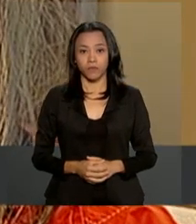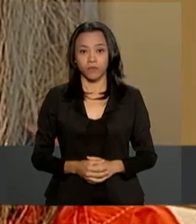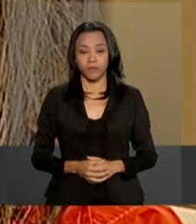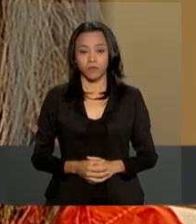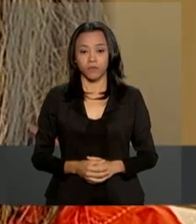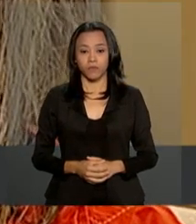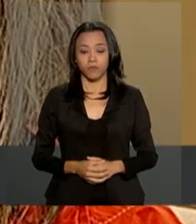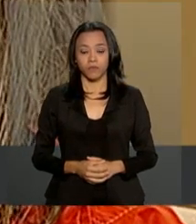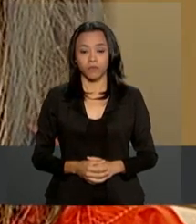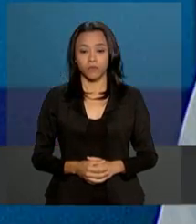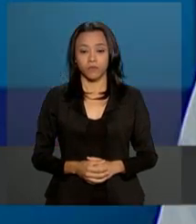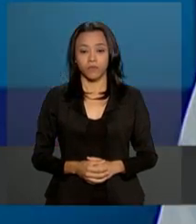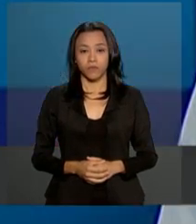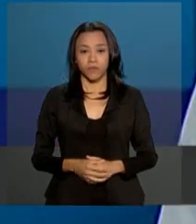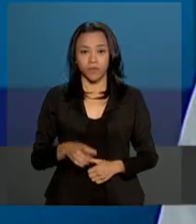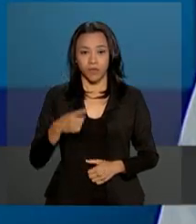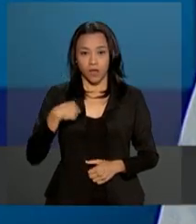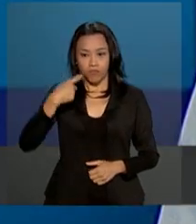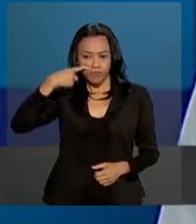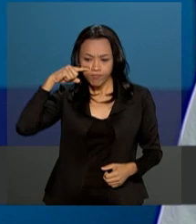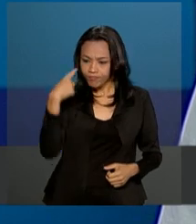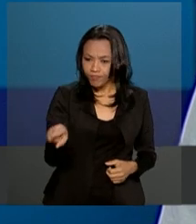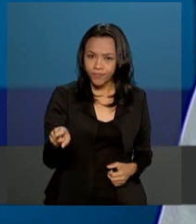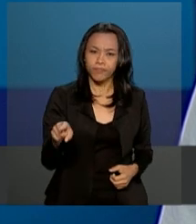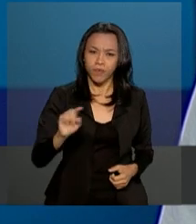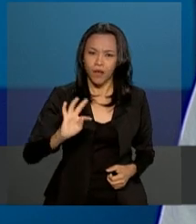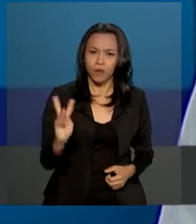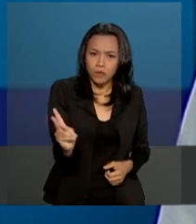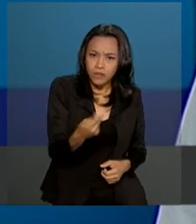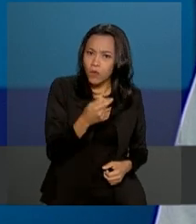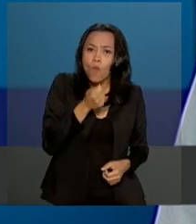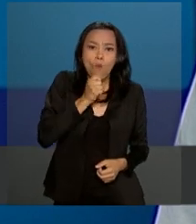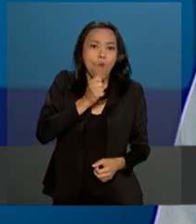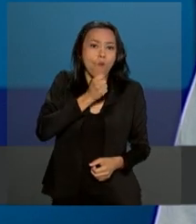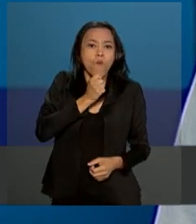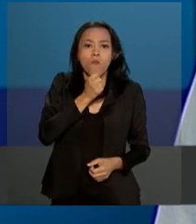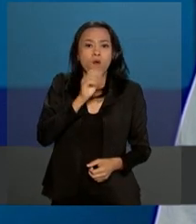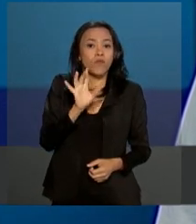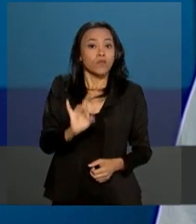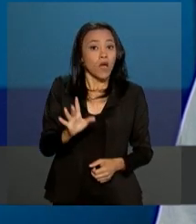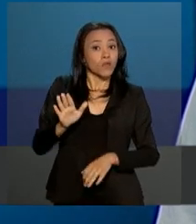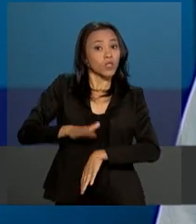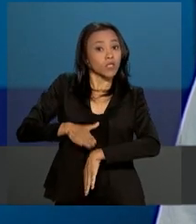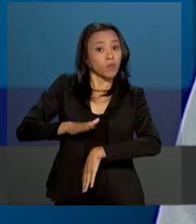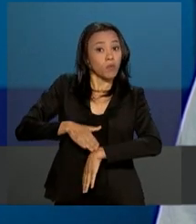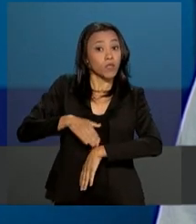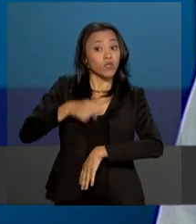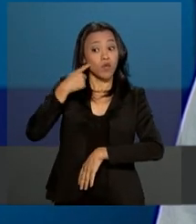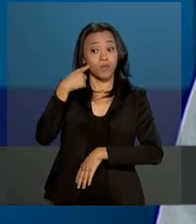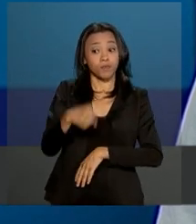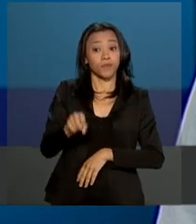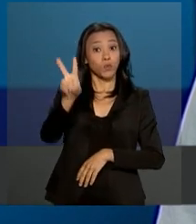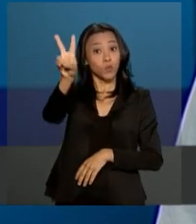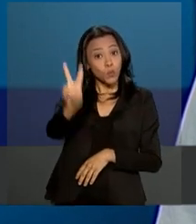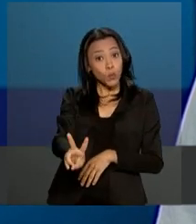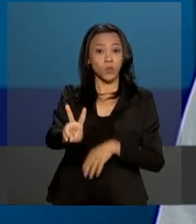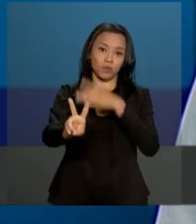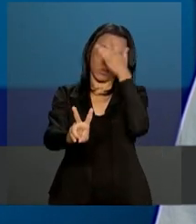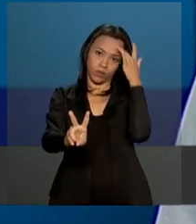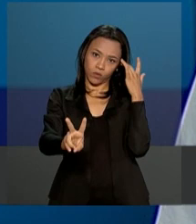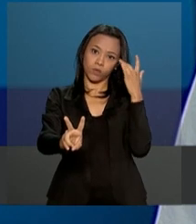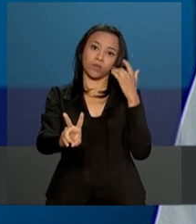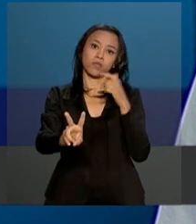não não tô grande ainda está sendo lavrado neste momento mas só foi identificado essas duas pessoas através de um procedimento